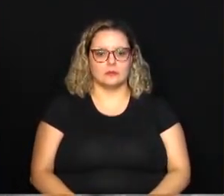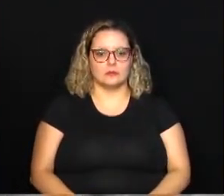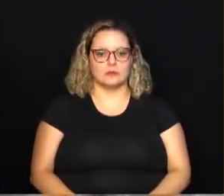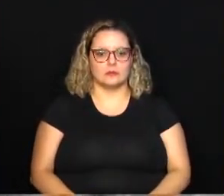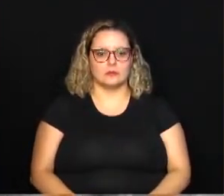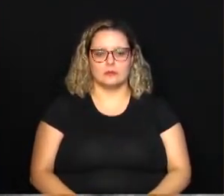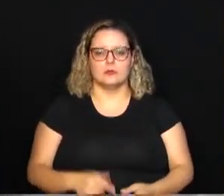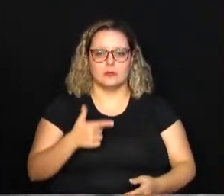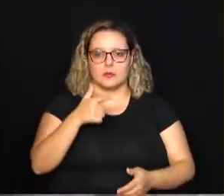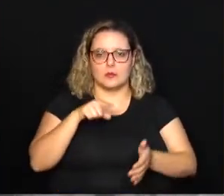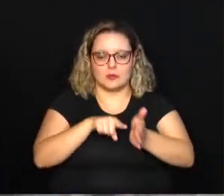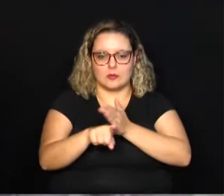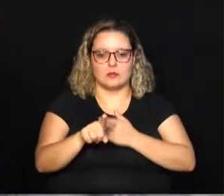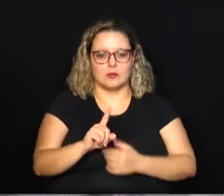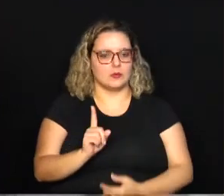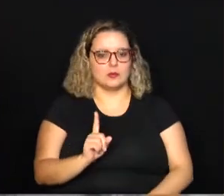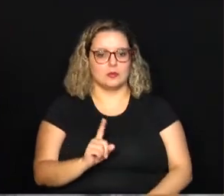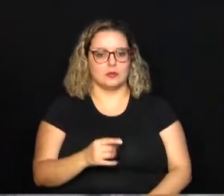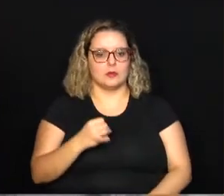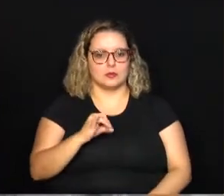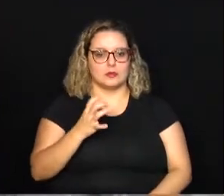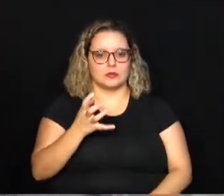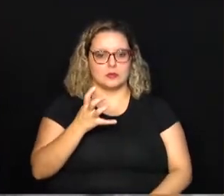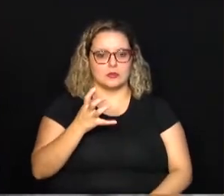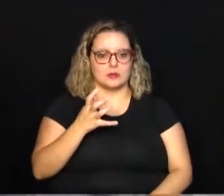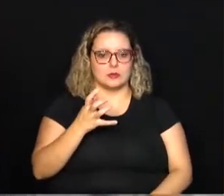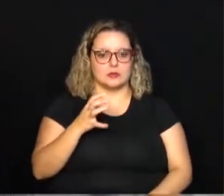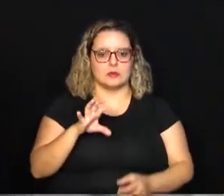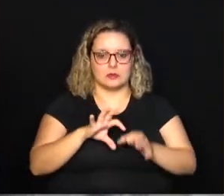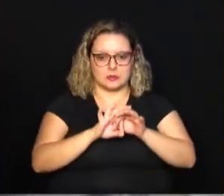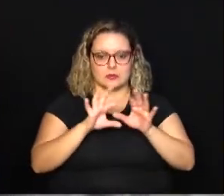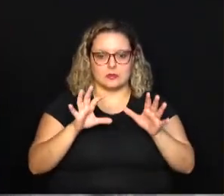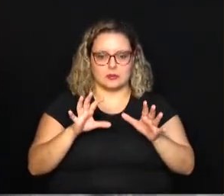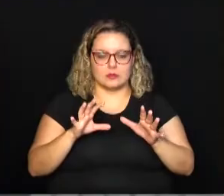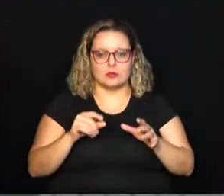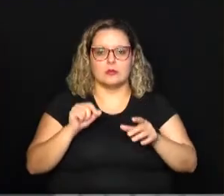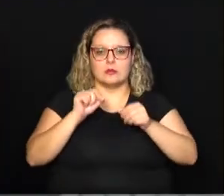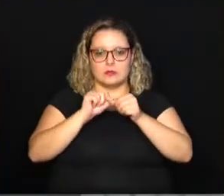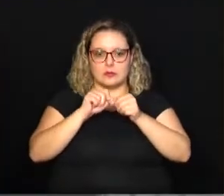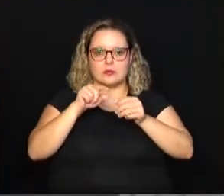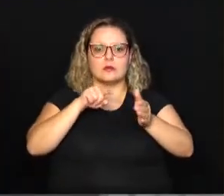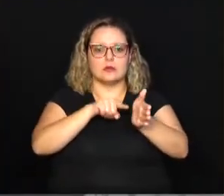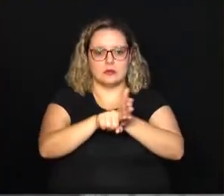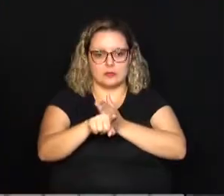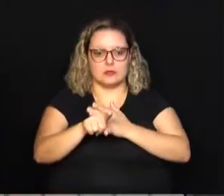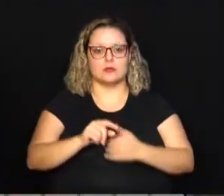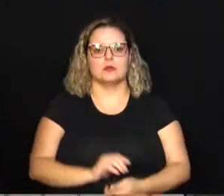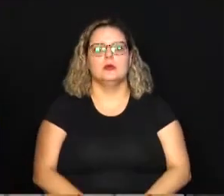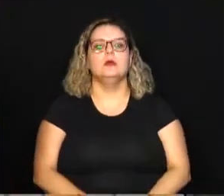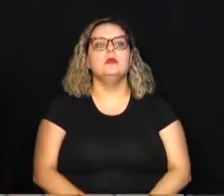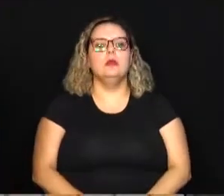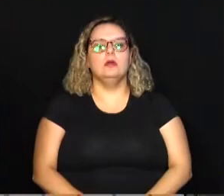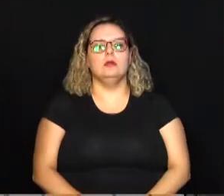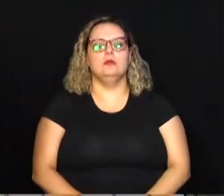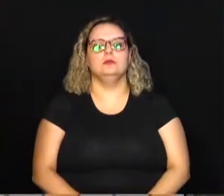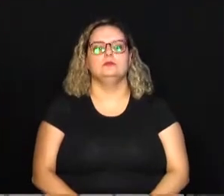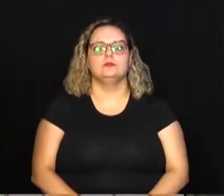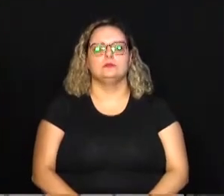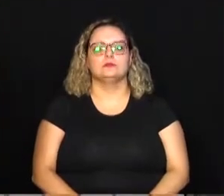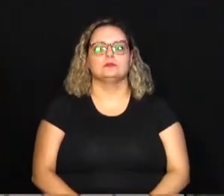Então, tá bom. Se quiser, nós vamos deixar em aberto. Eu vou fazer alguns questionamentos, se bem